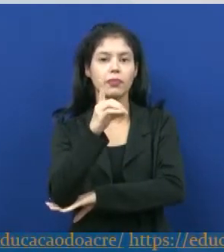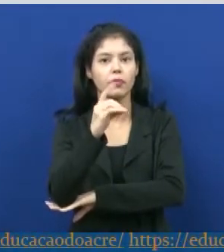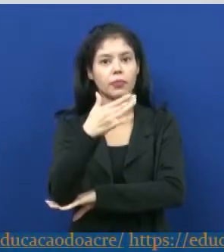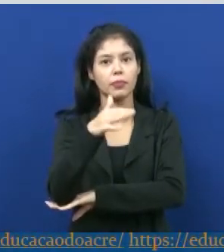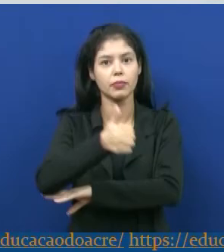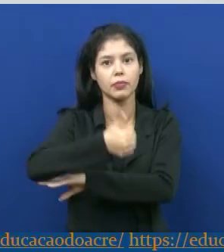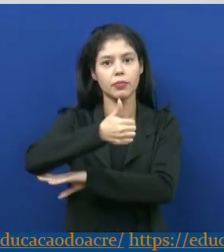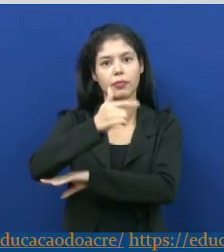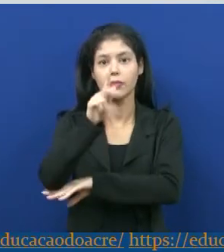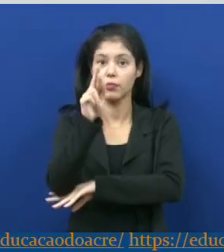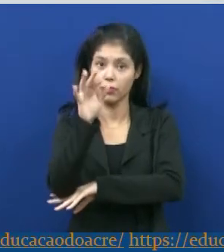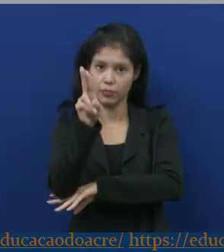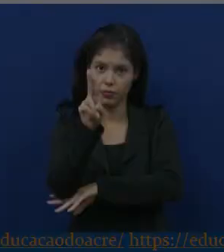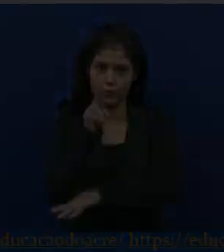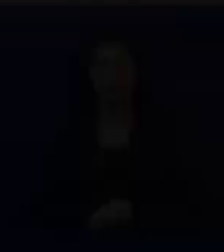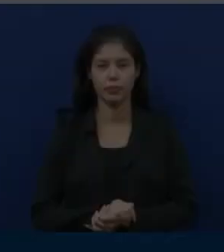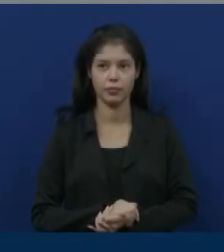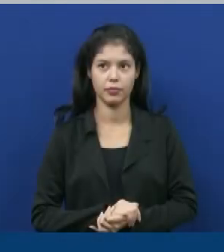primeiro grau.